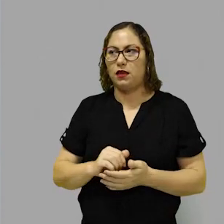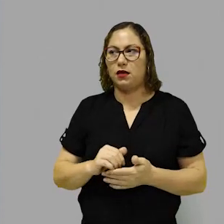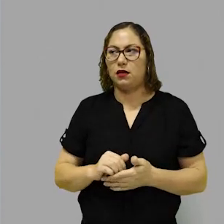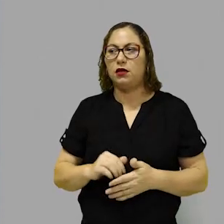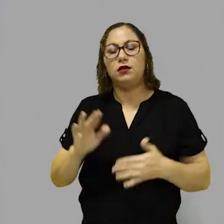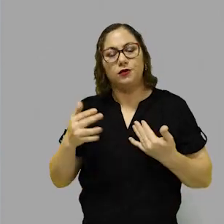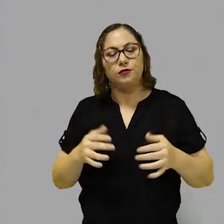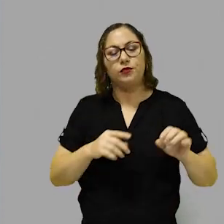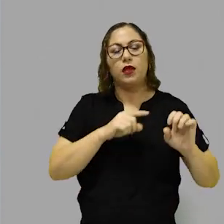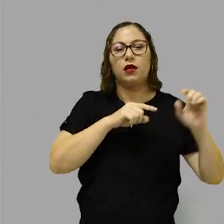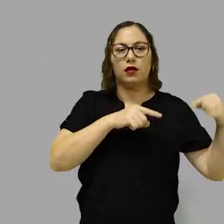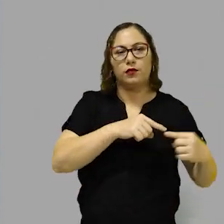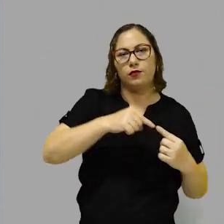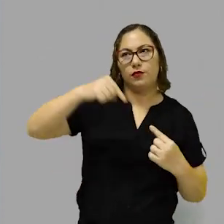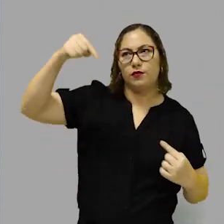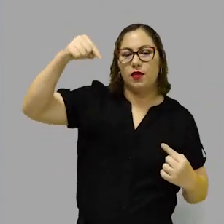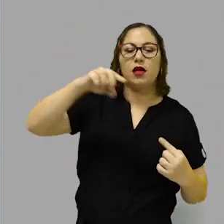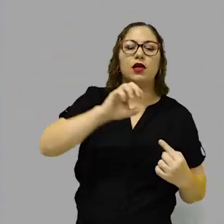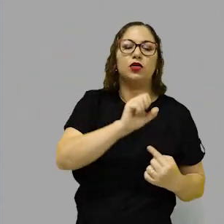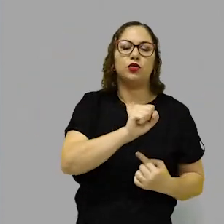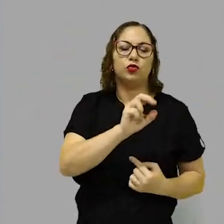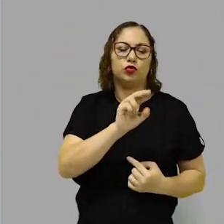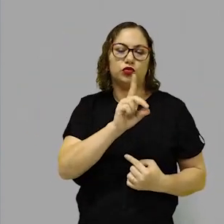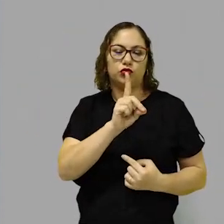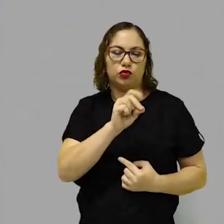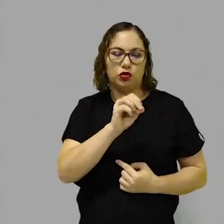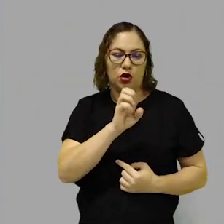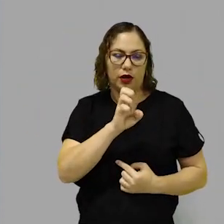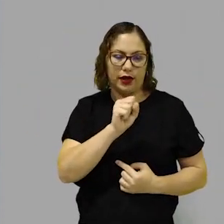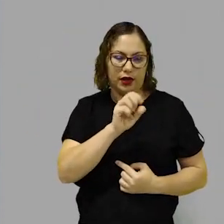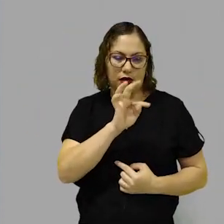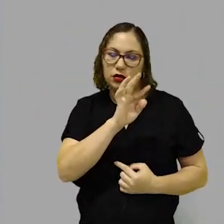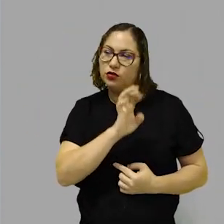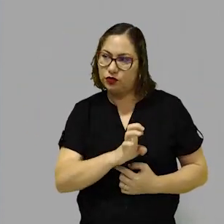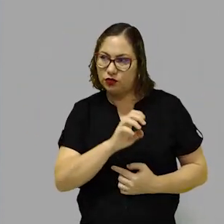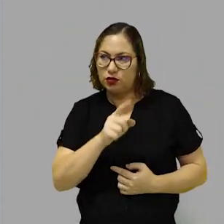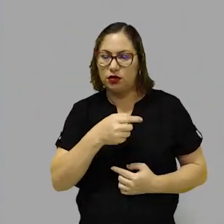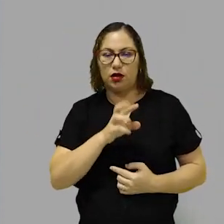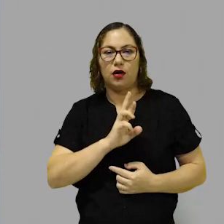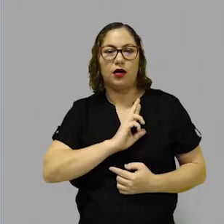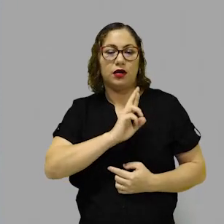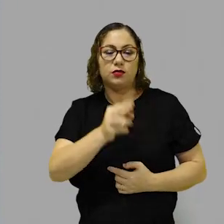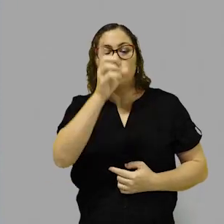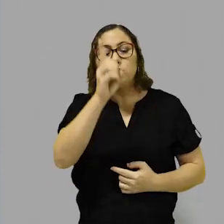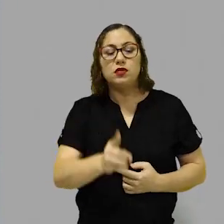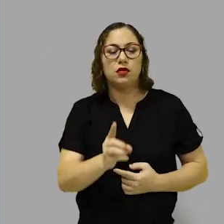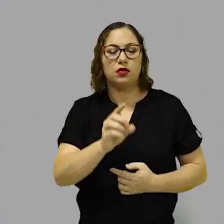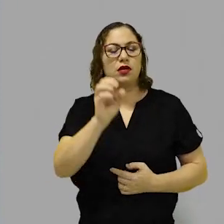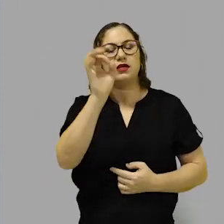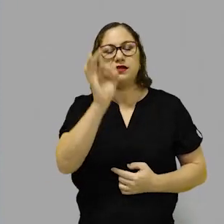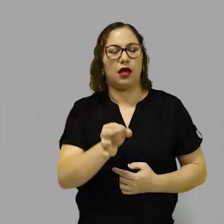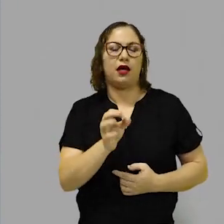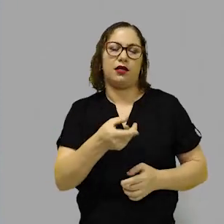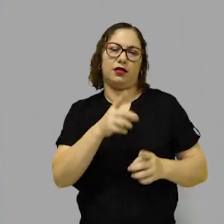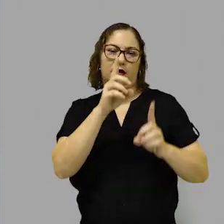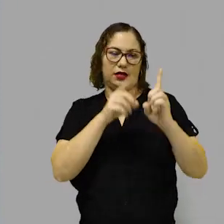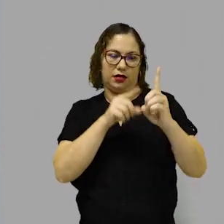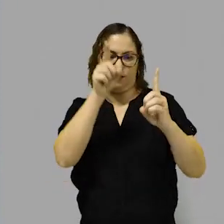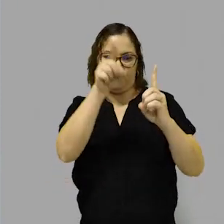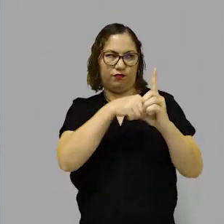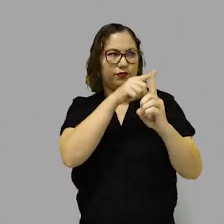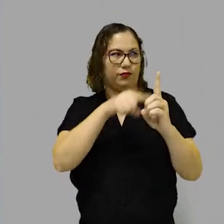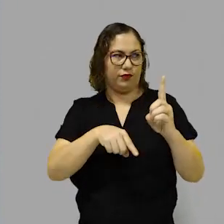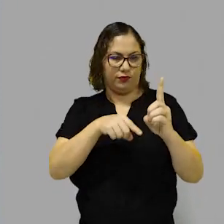ponto sudoeste. Portanto, a nossa alternativa correta é a letra D, sudoeste.